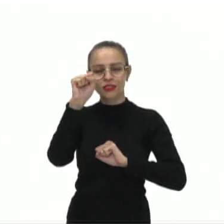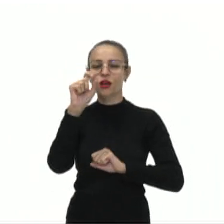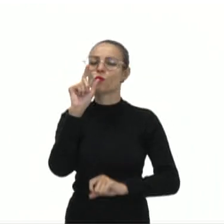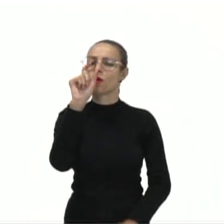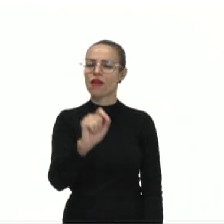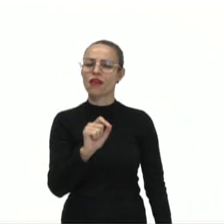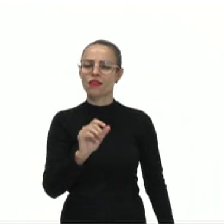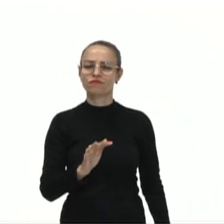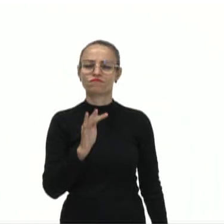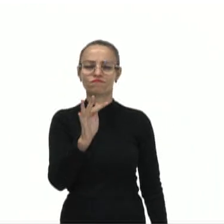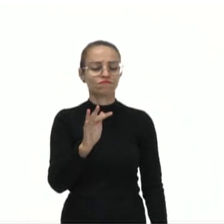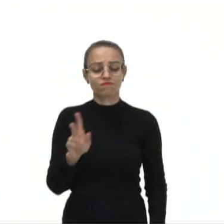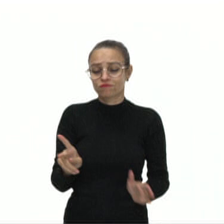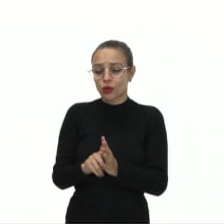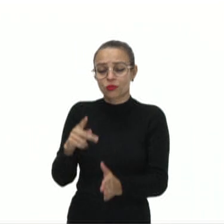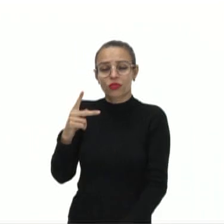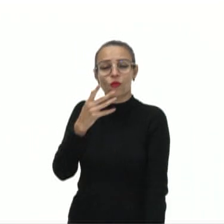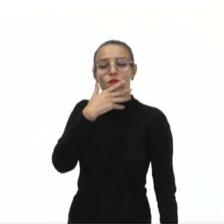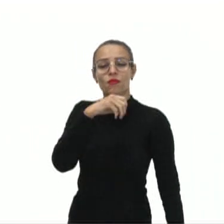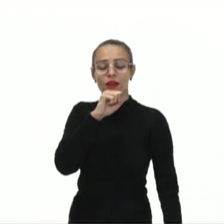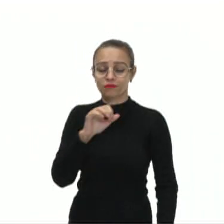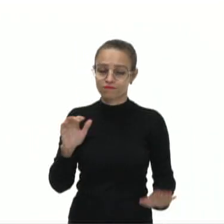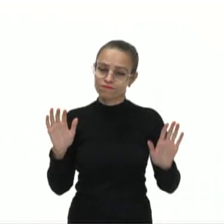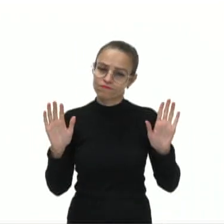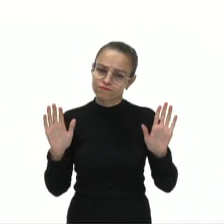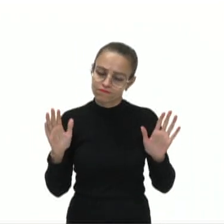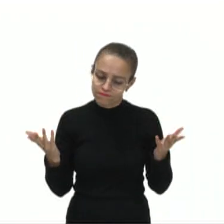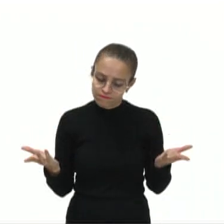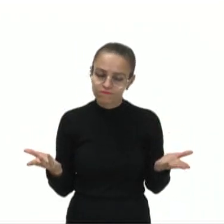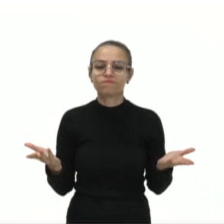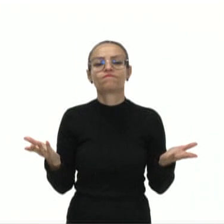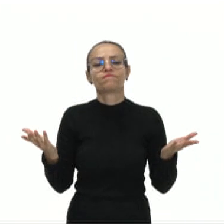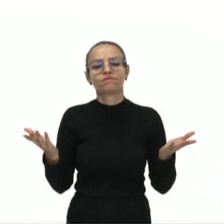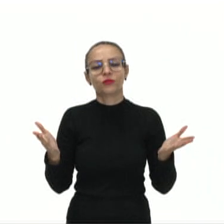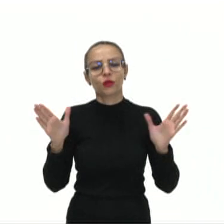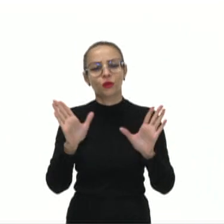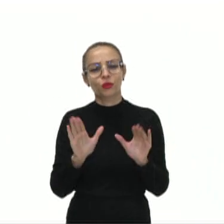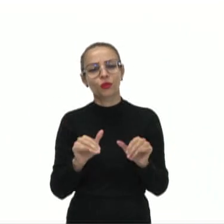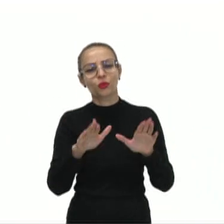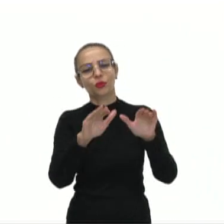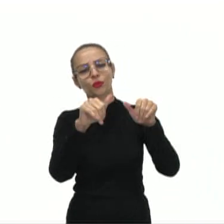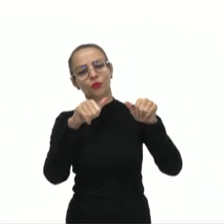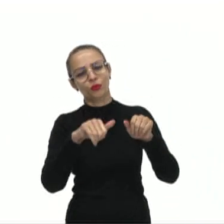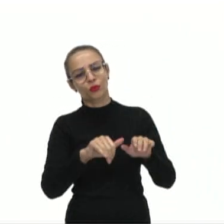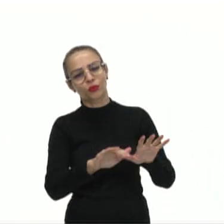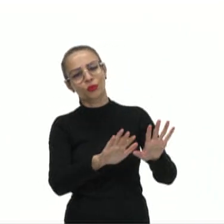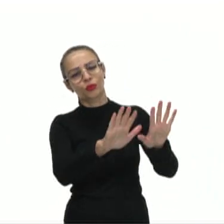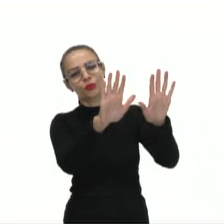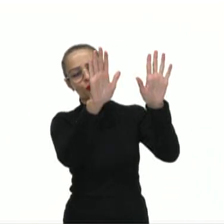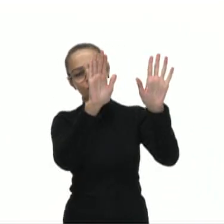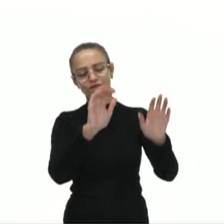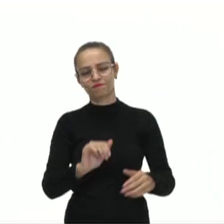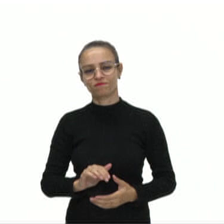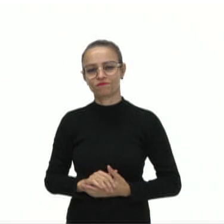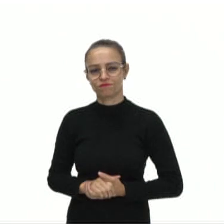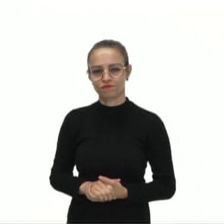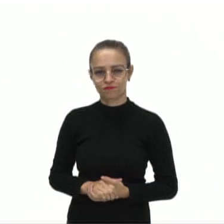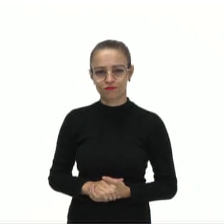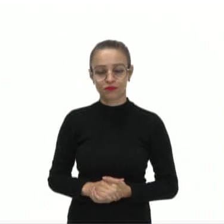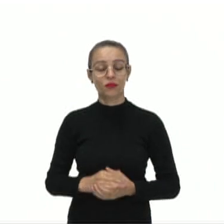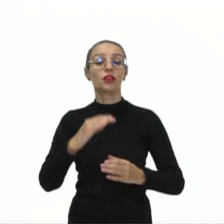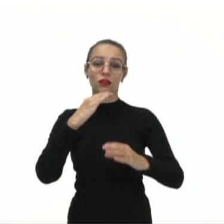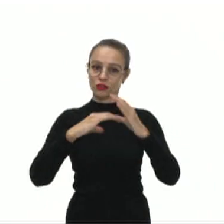porvir de teu pai. Ah, no entanto, pomba, varou-te a flecha do destino. Cântico